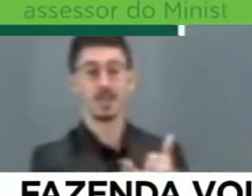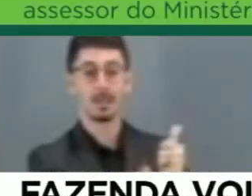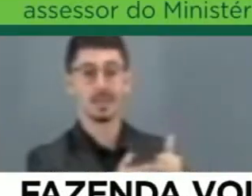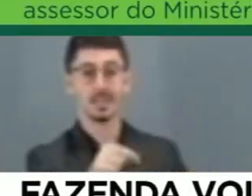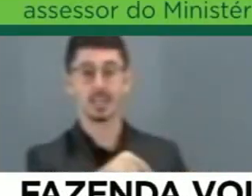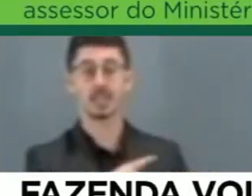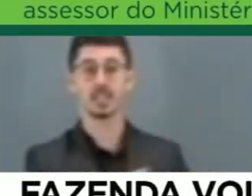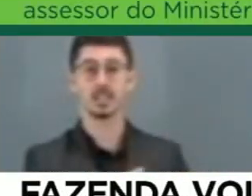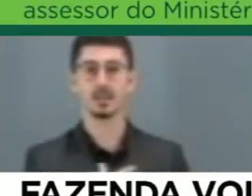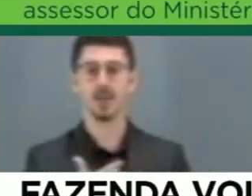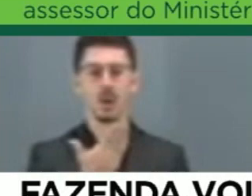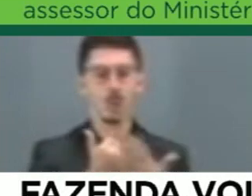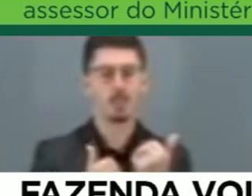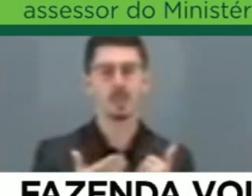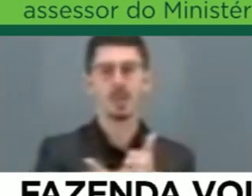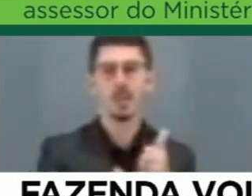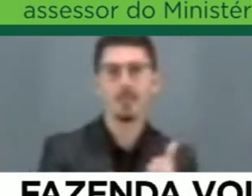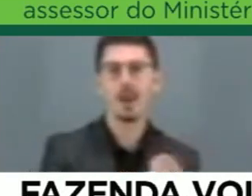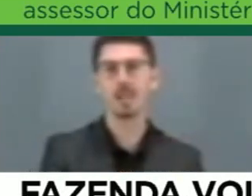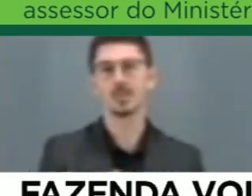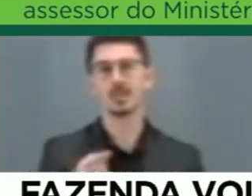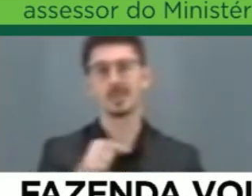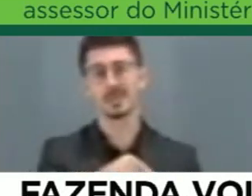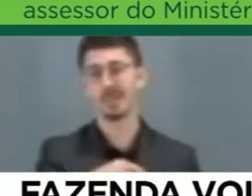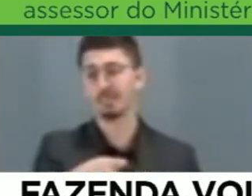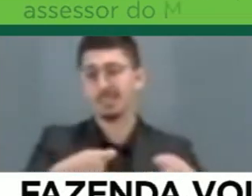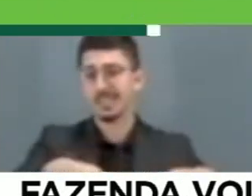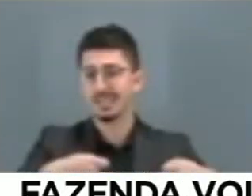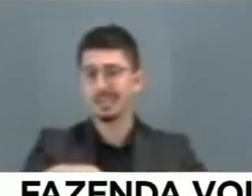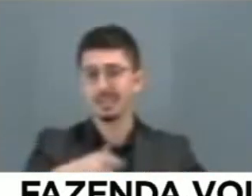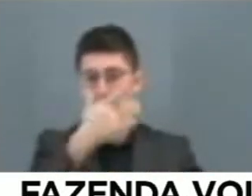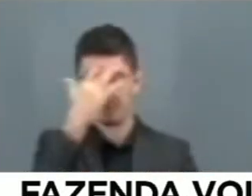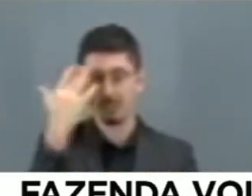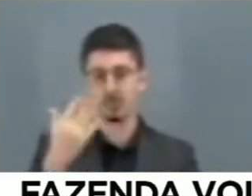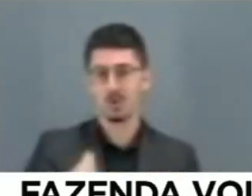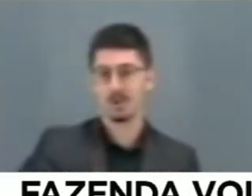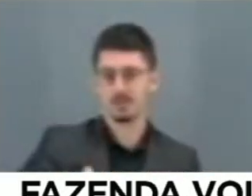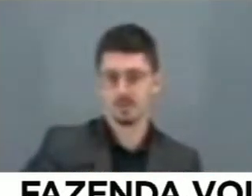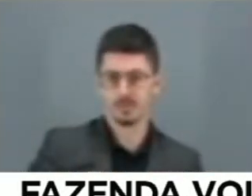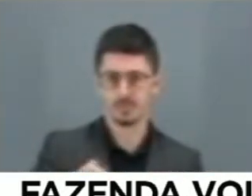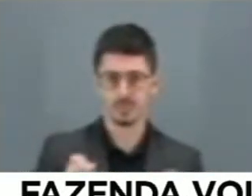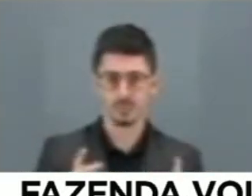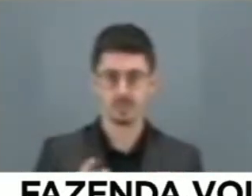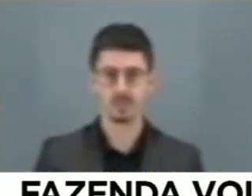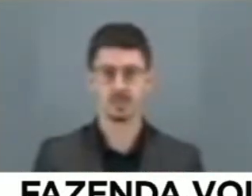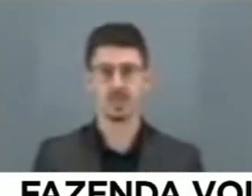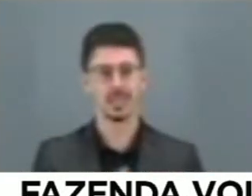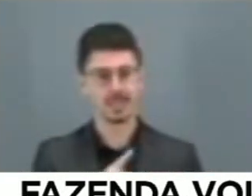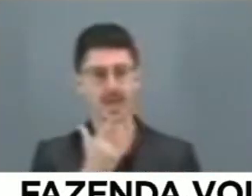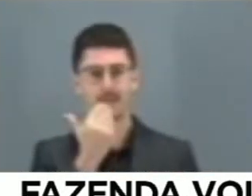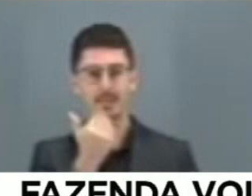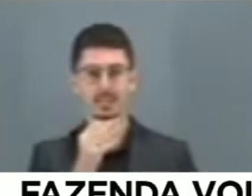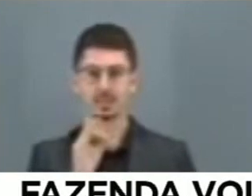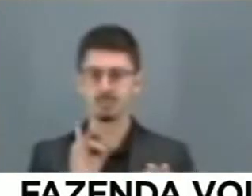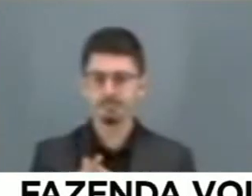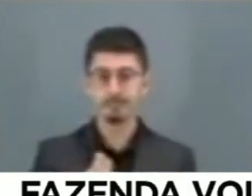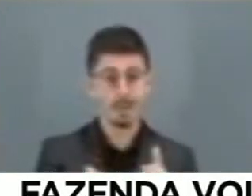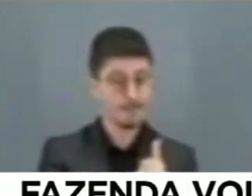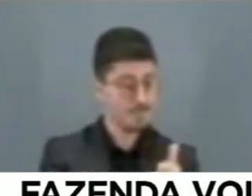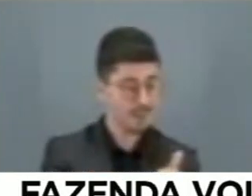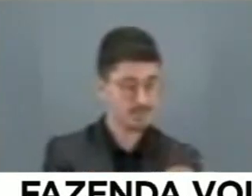produtos essenciais, ou seja, produtos absolutamente necessários para que as pessoas consigam sobreviver, alimentação básica.